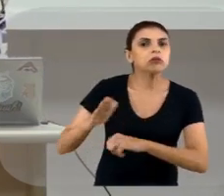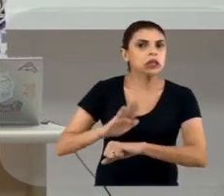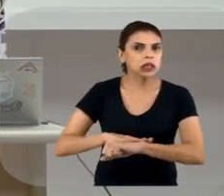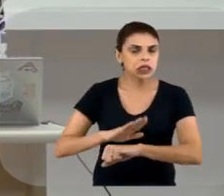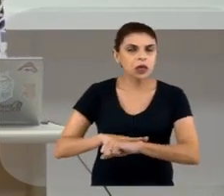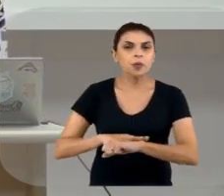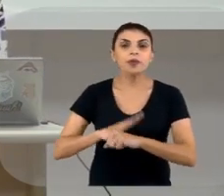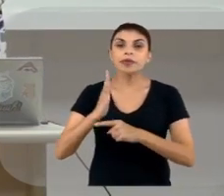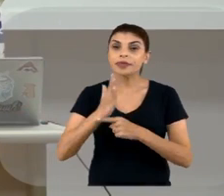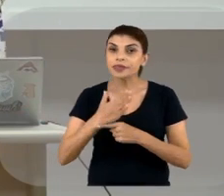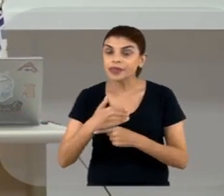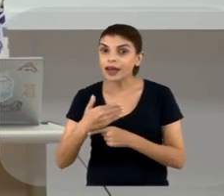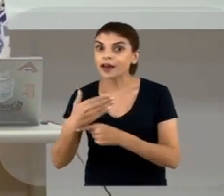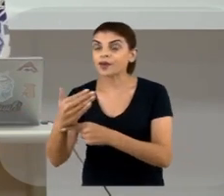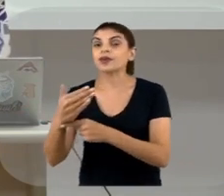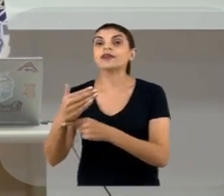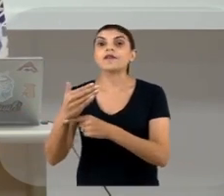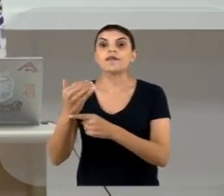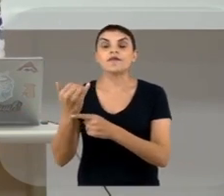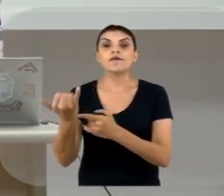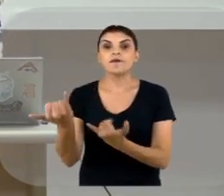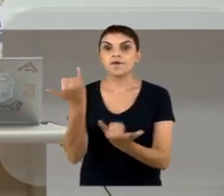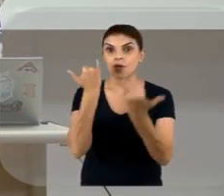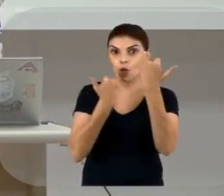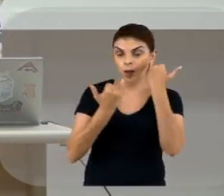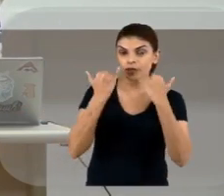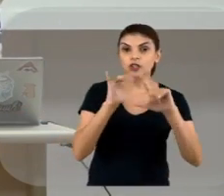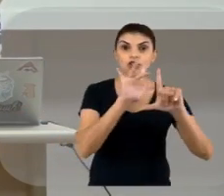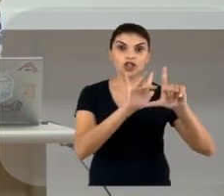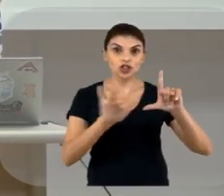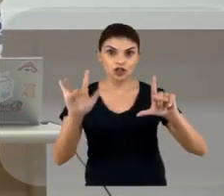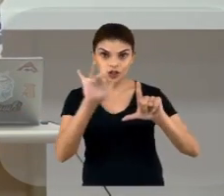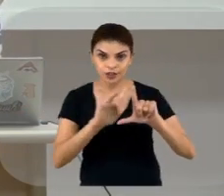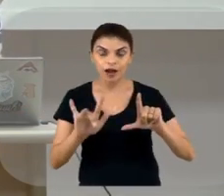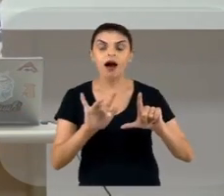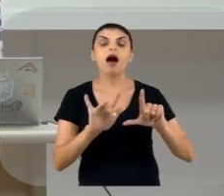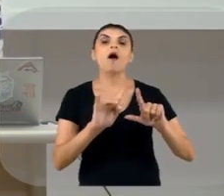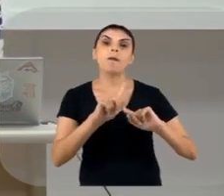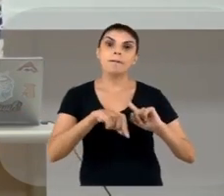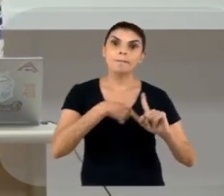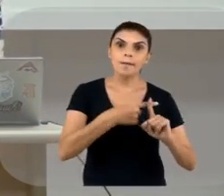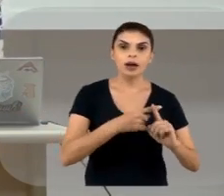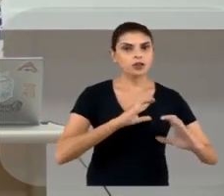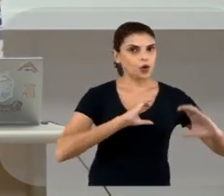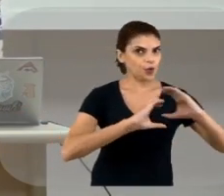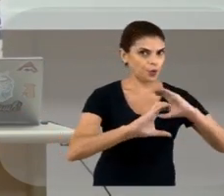que é a tecnologia de informação digital e comunicação,